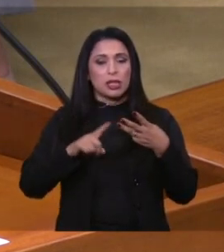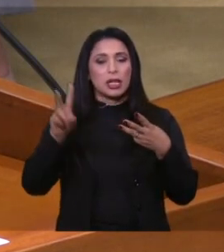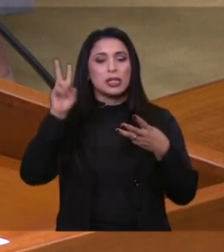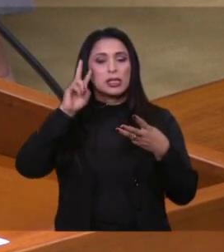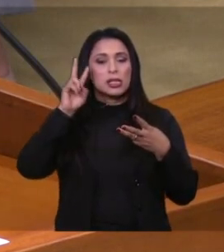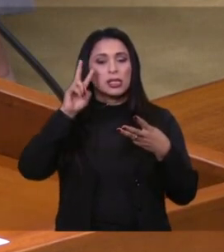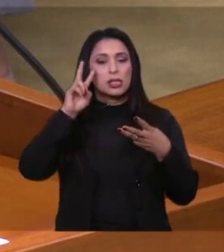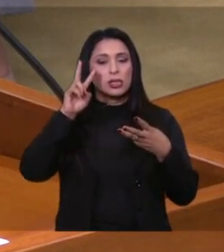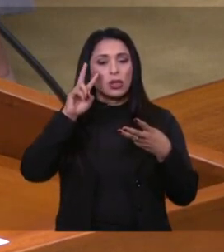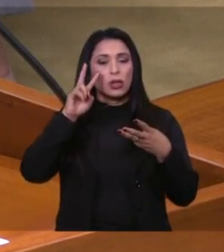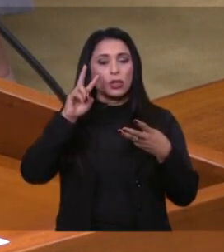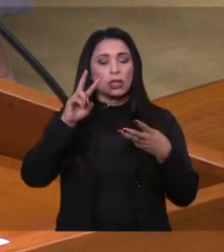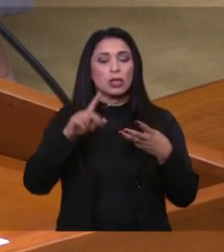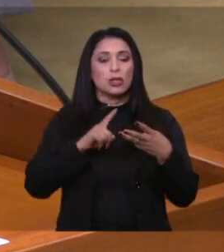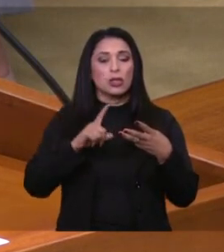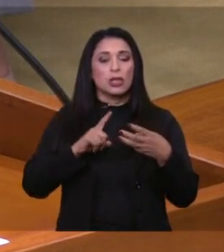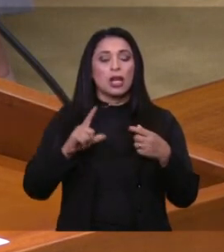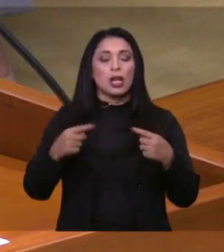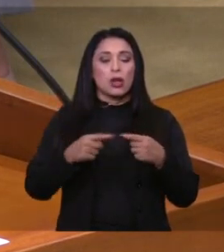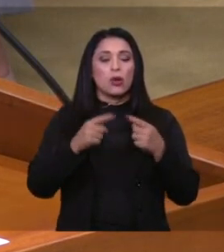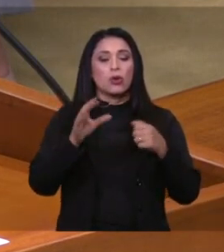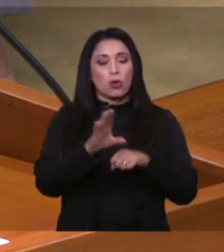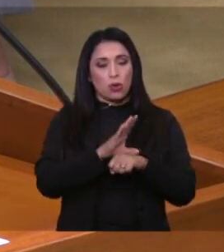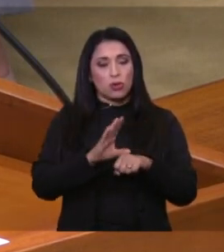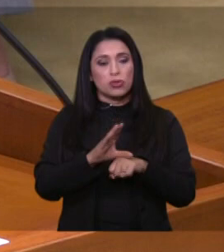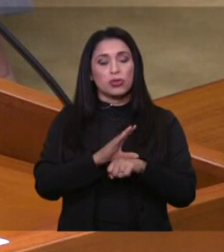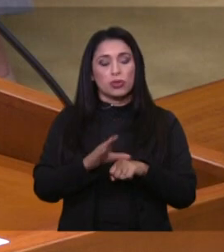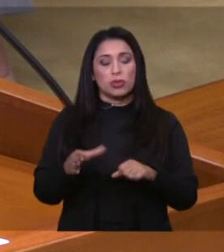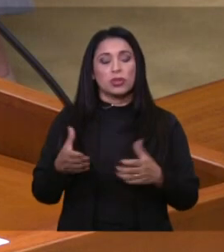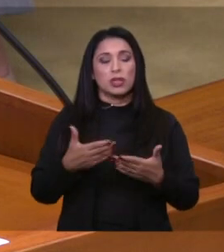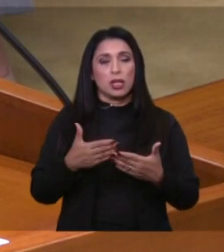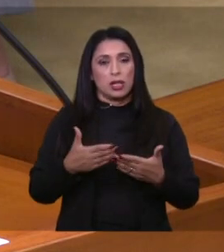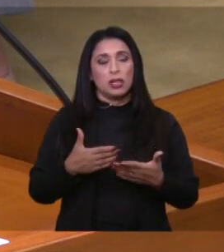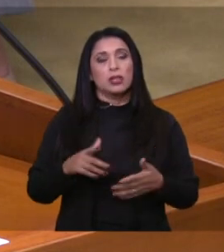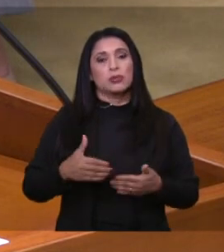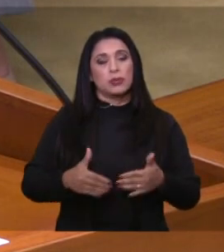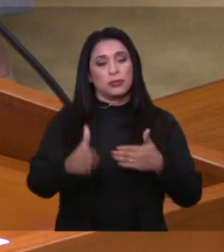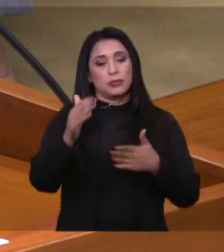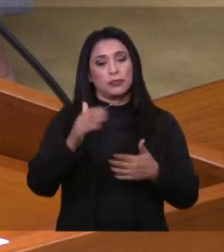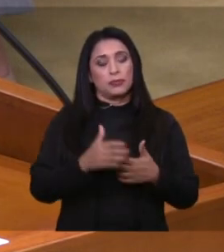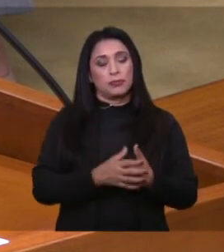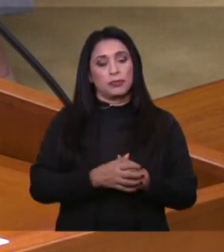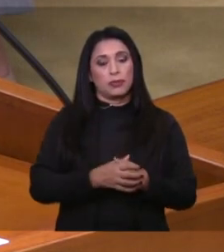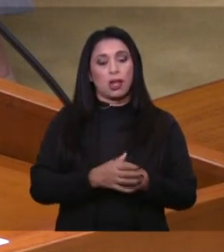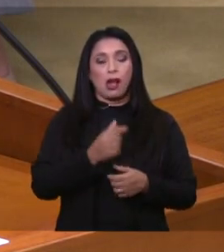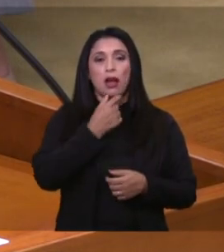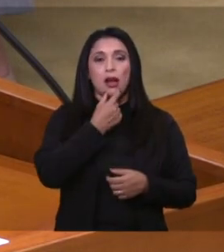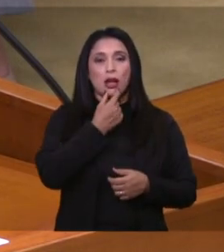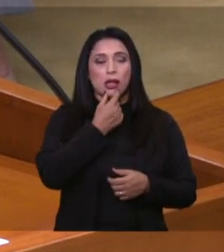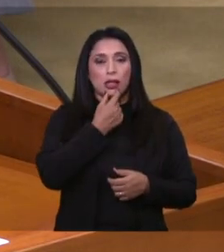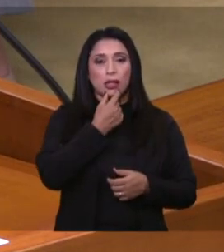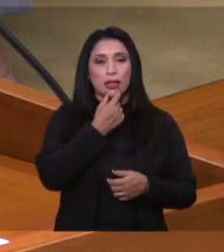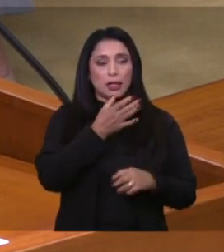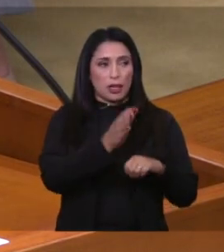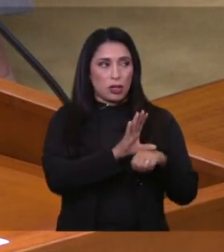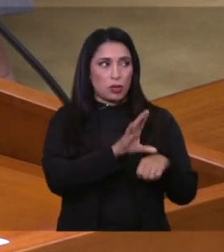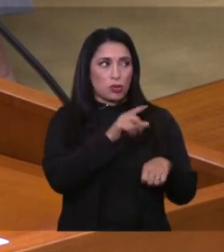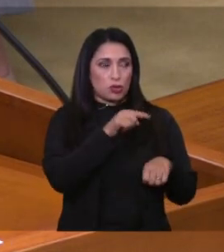históricos a partir do qual o constitucionalismo contemporâneo nasceu. a Inglaterra com a Carta